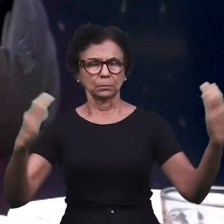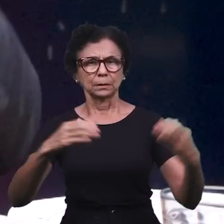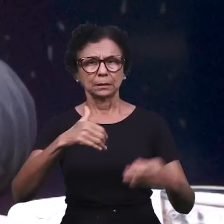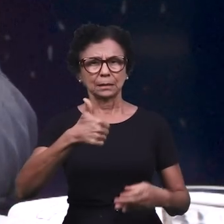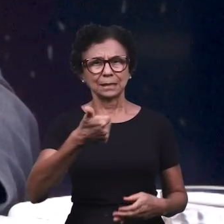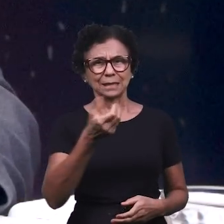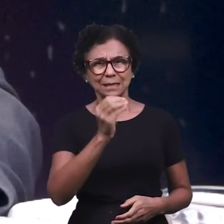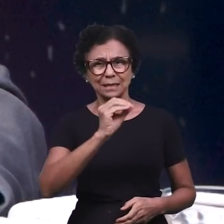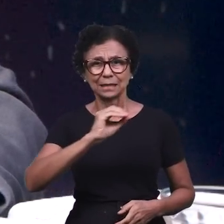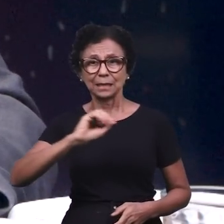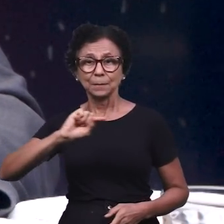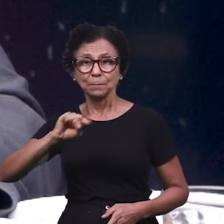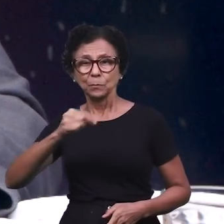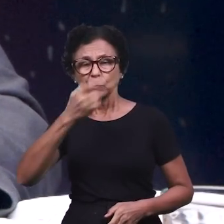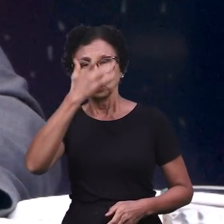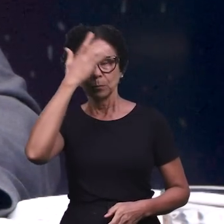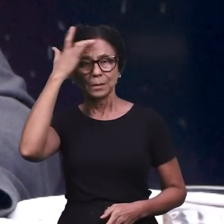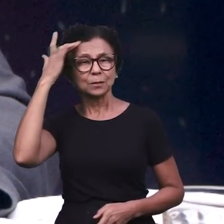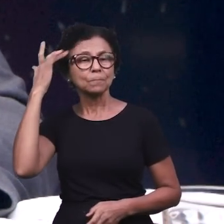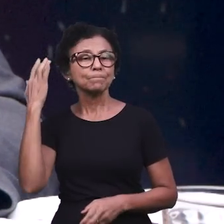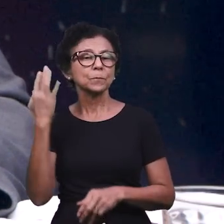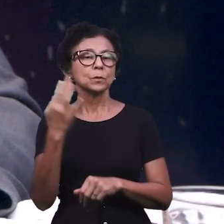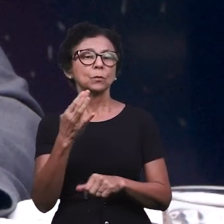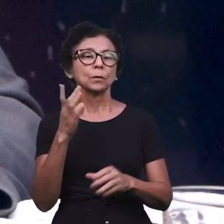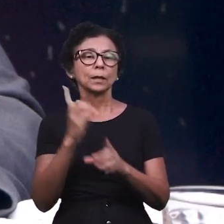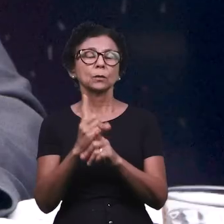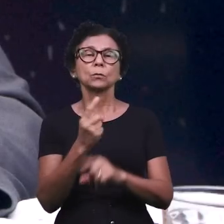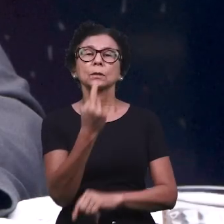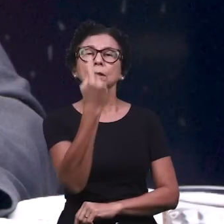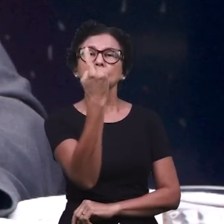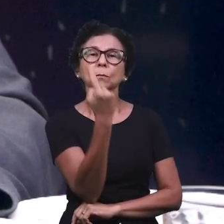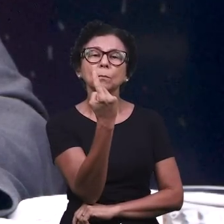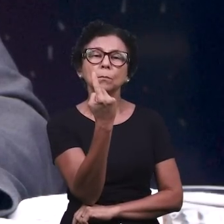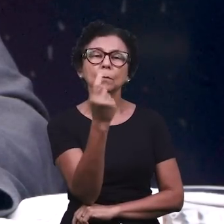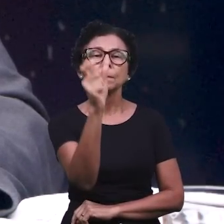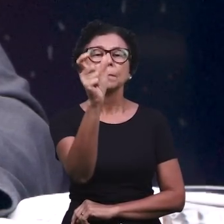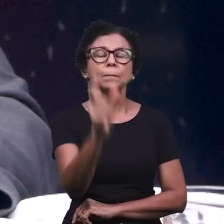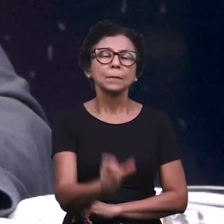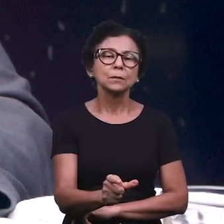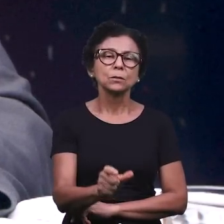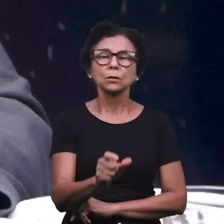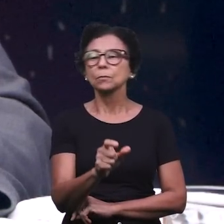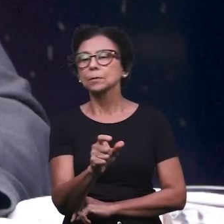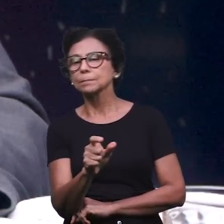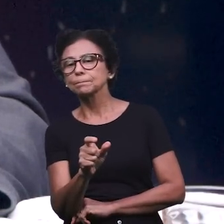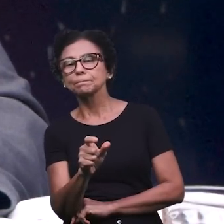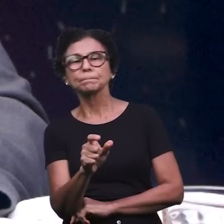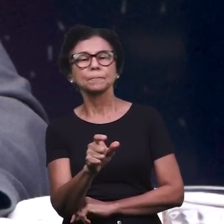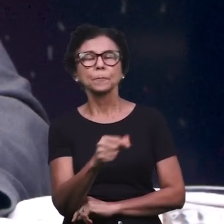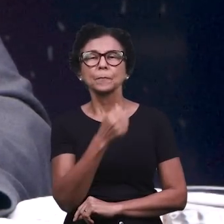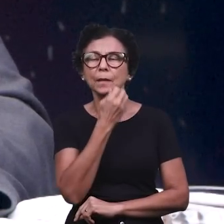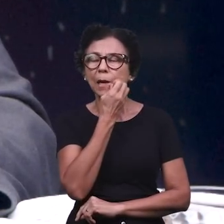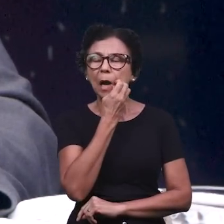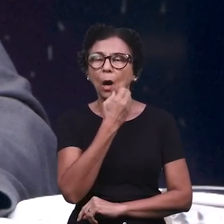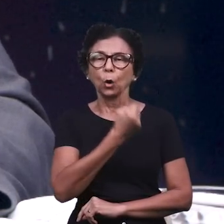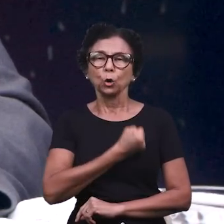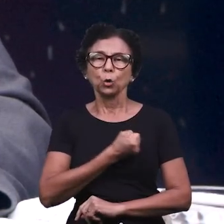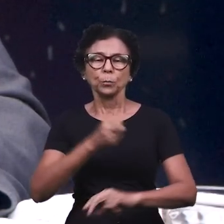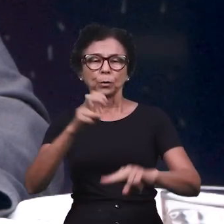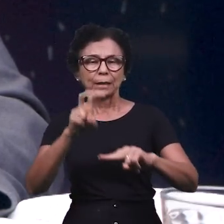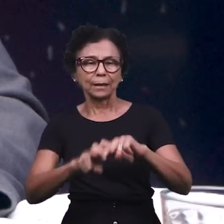Tem 100 mil pessoas dentro do estádio. Cleiton está lá em algum lugar. Você tem que achar ele de forma aleatória. Ele está no assento